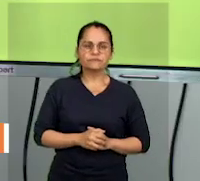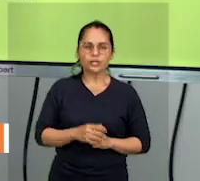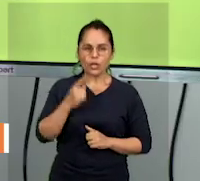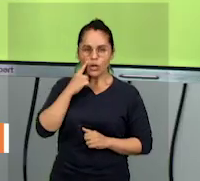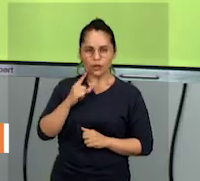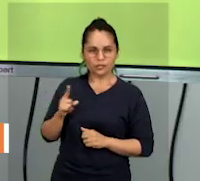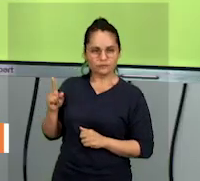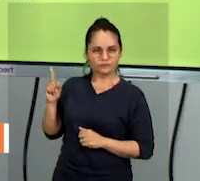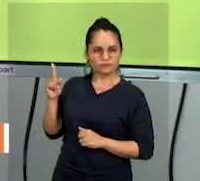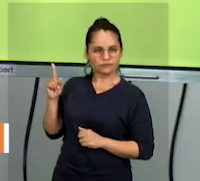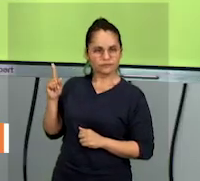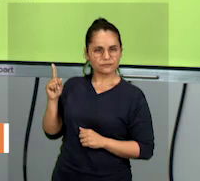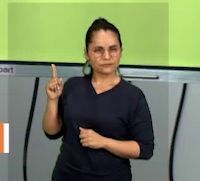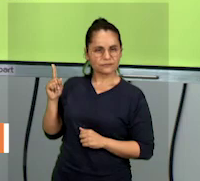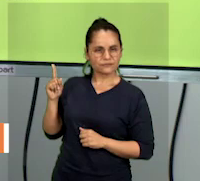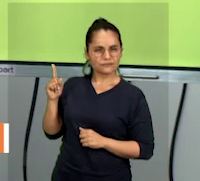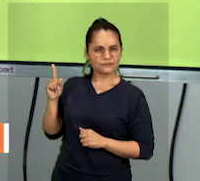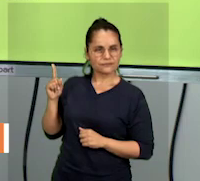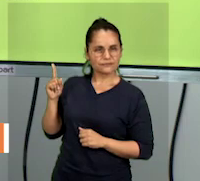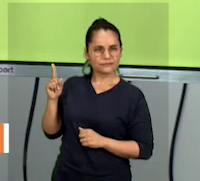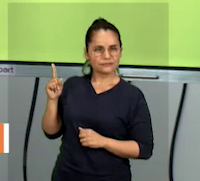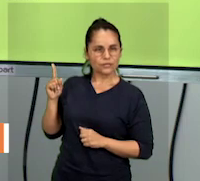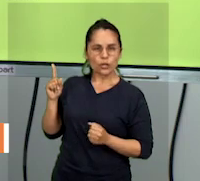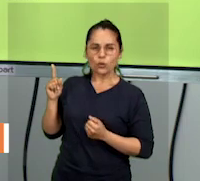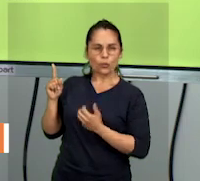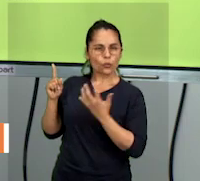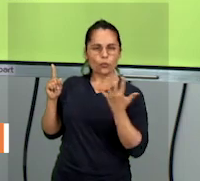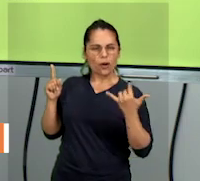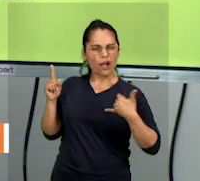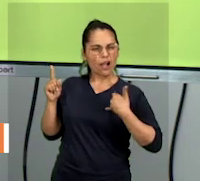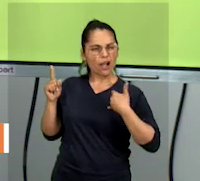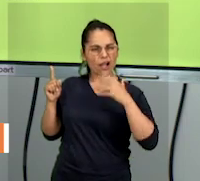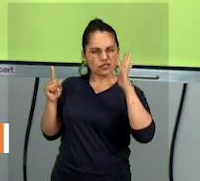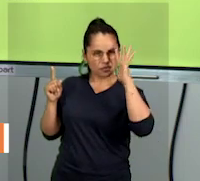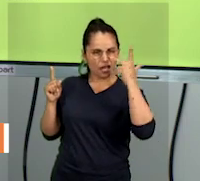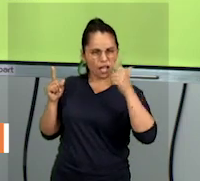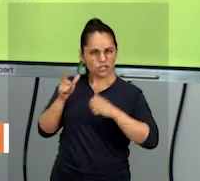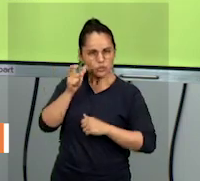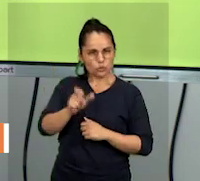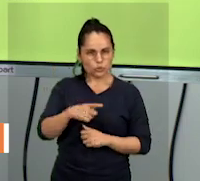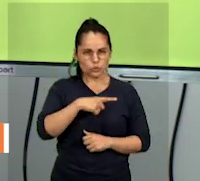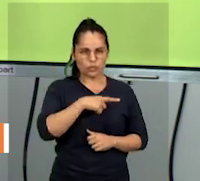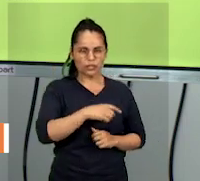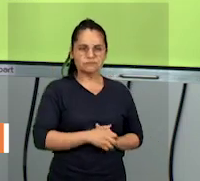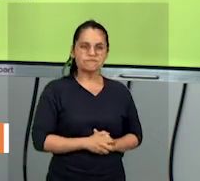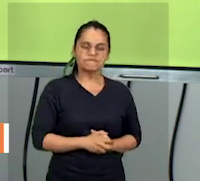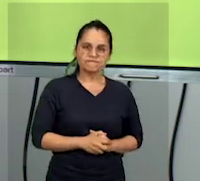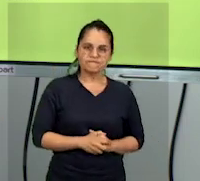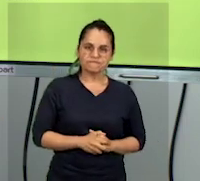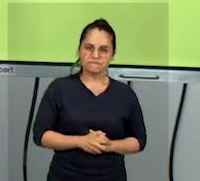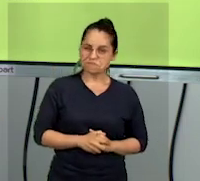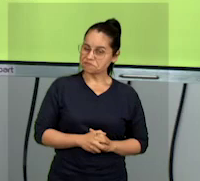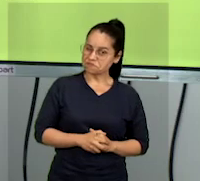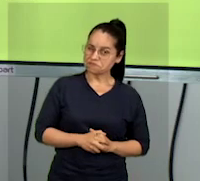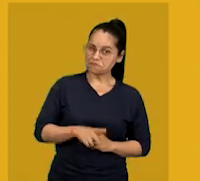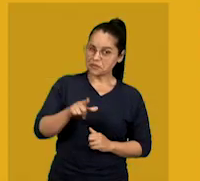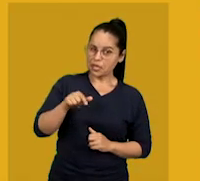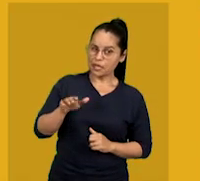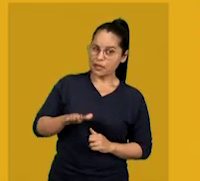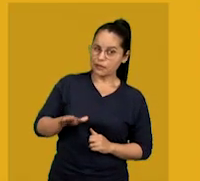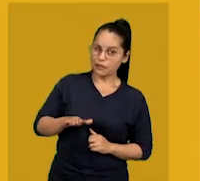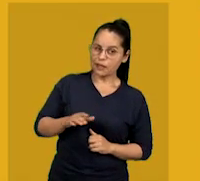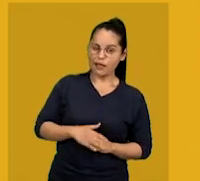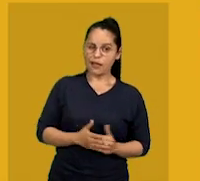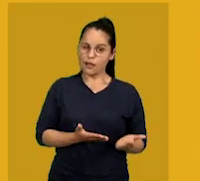Observe essa imagem. Quantos anos você acha que essa pessoa teria? Seria uma criança,